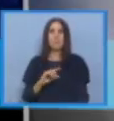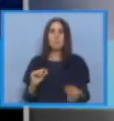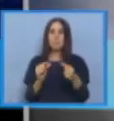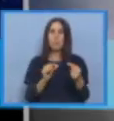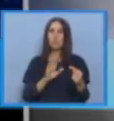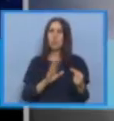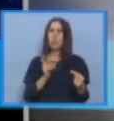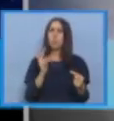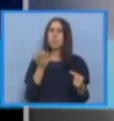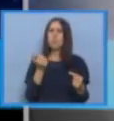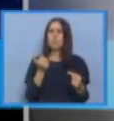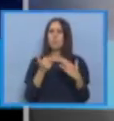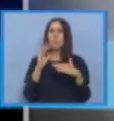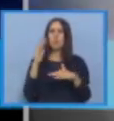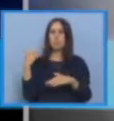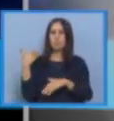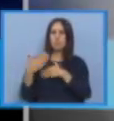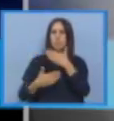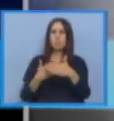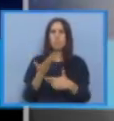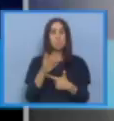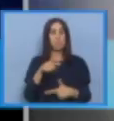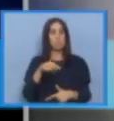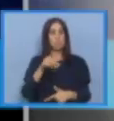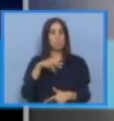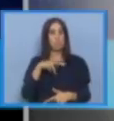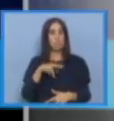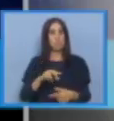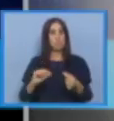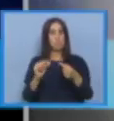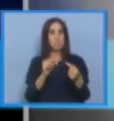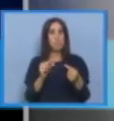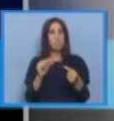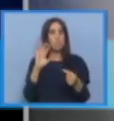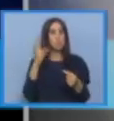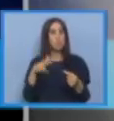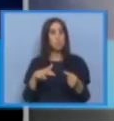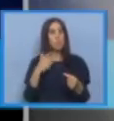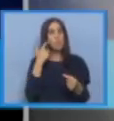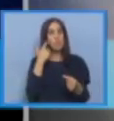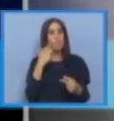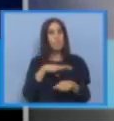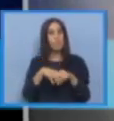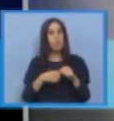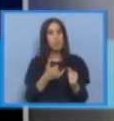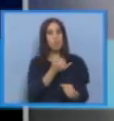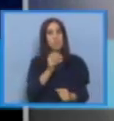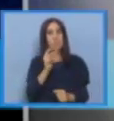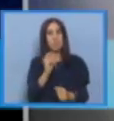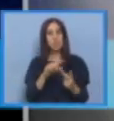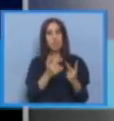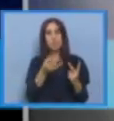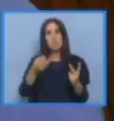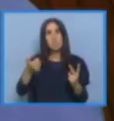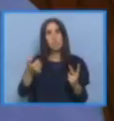mais. Esse foi um debate que, por exemplo, aqui em Portugal aconteceu a quando das tragédias de 2003 e